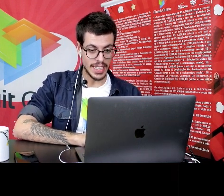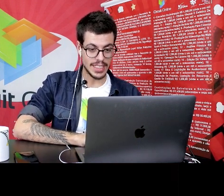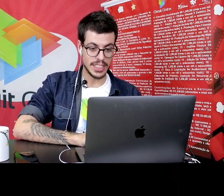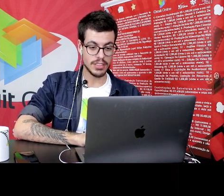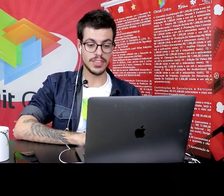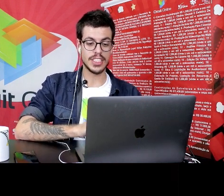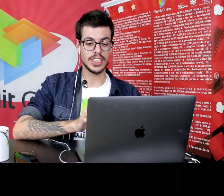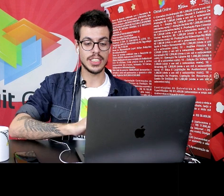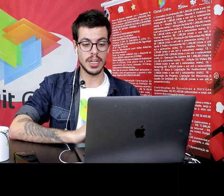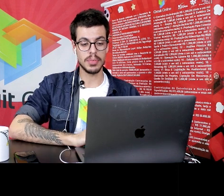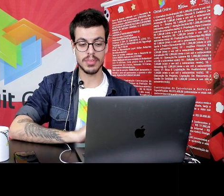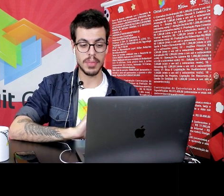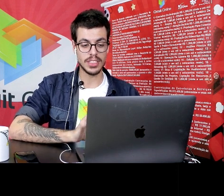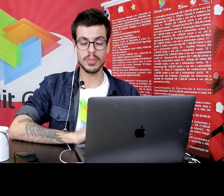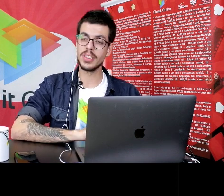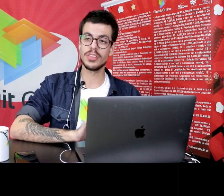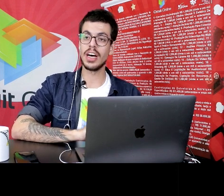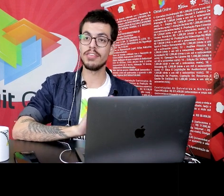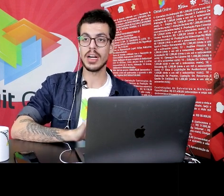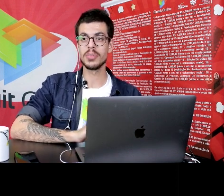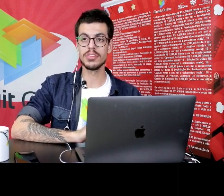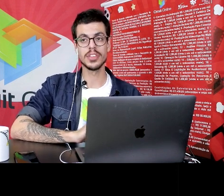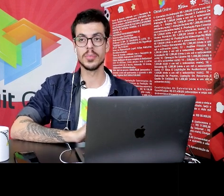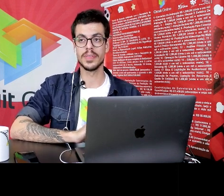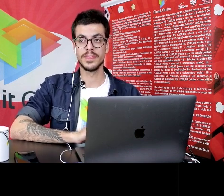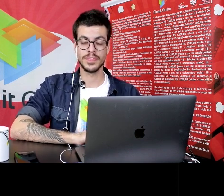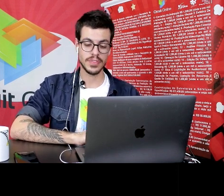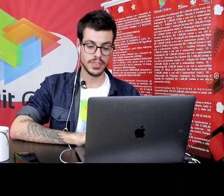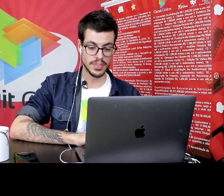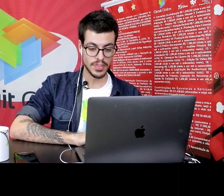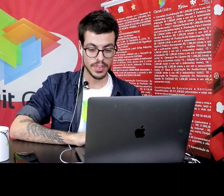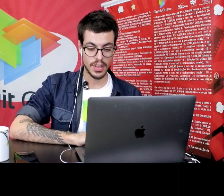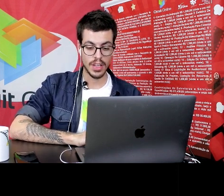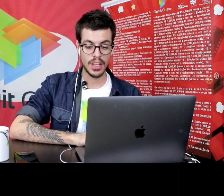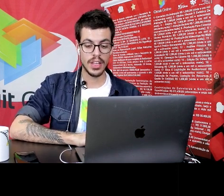do pezinho, você já sabe mais ou menos a vibe do filme.